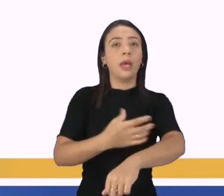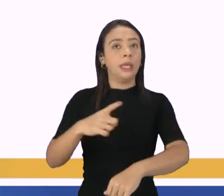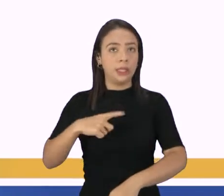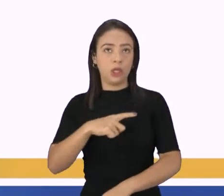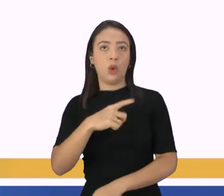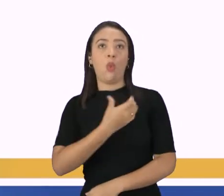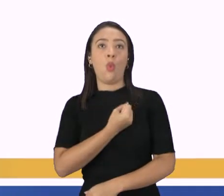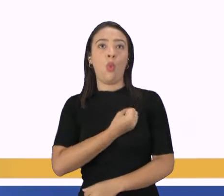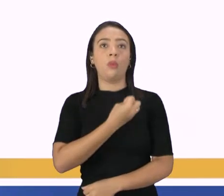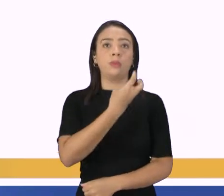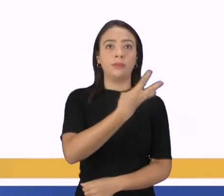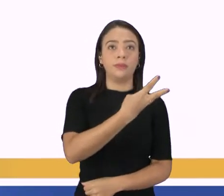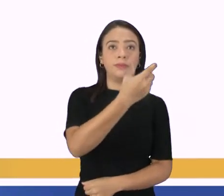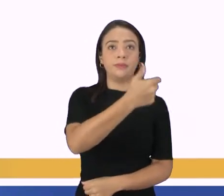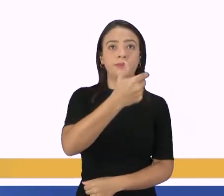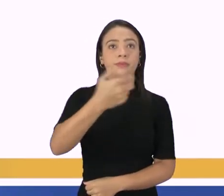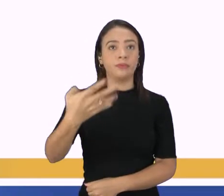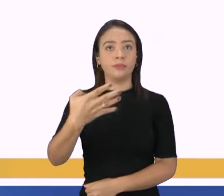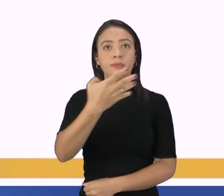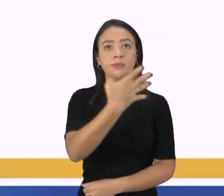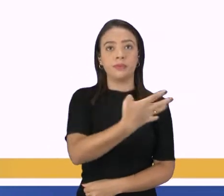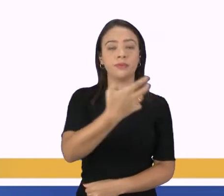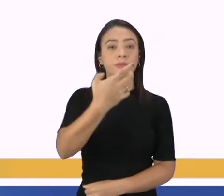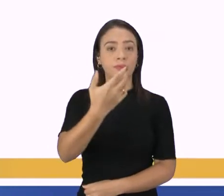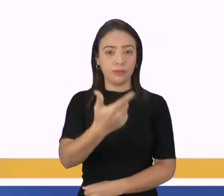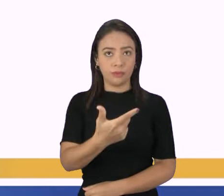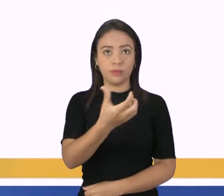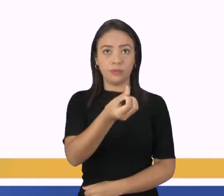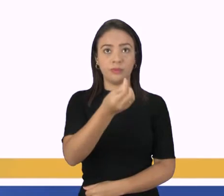3224-4269, ou Telesaúde